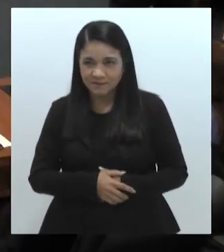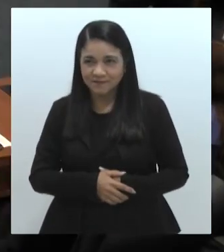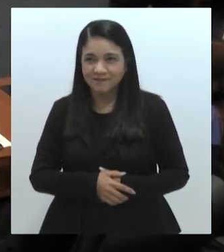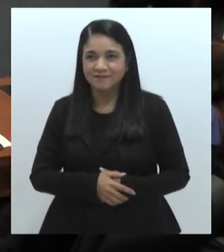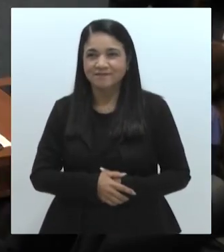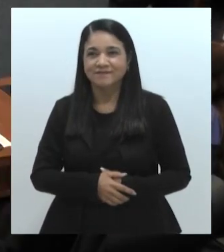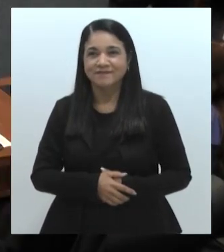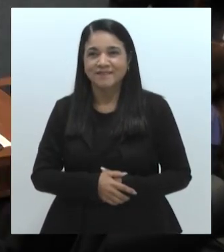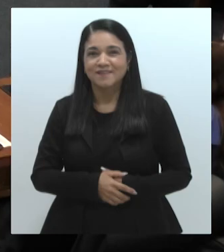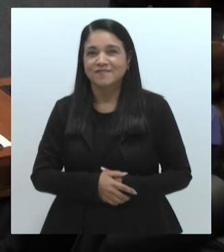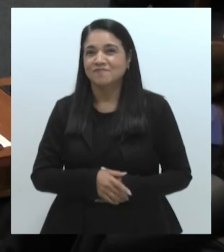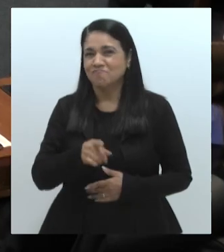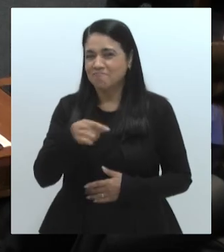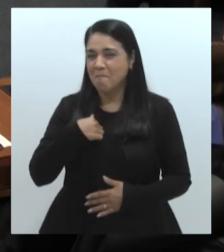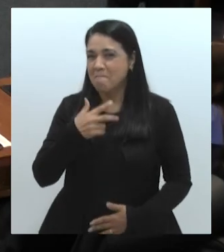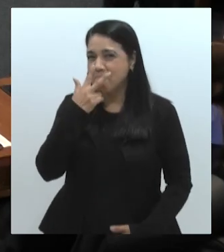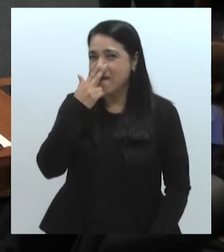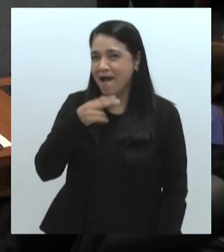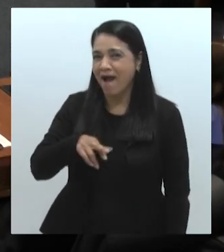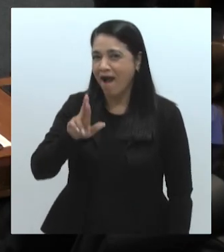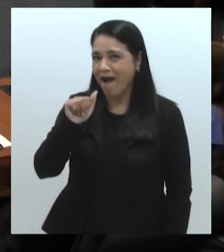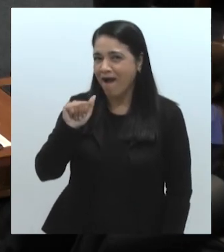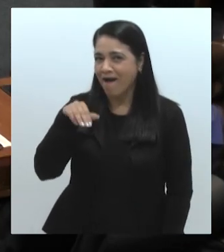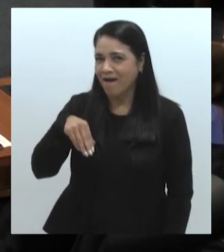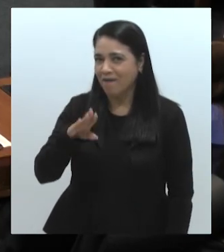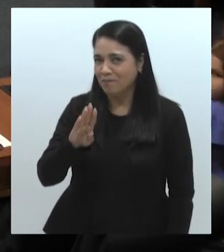Esse vai ser o nosso Rambo.